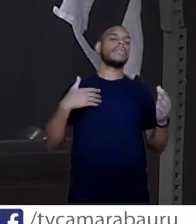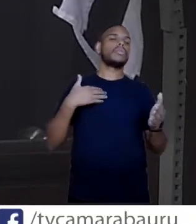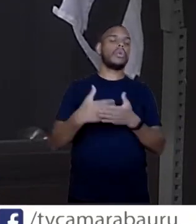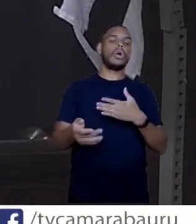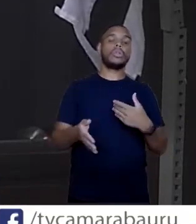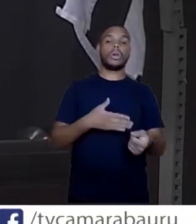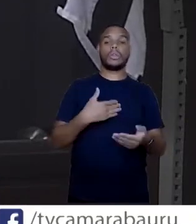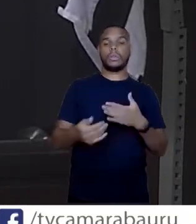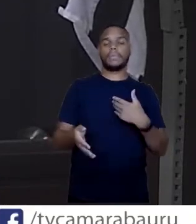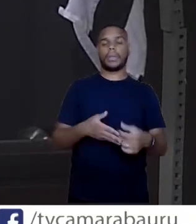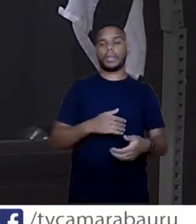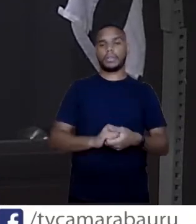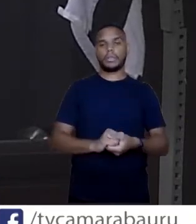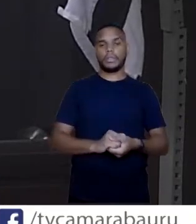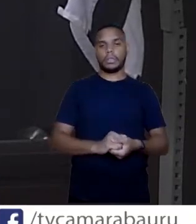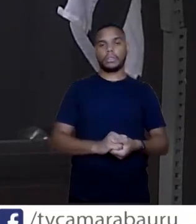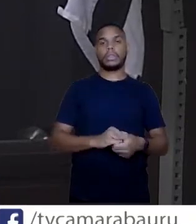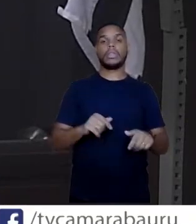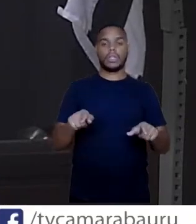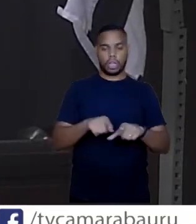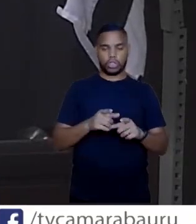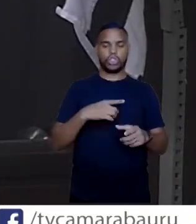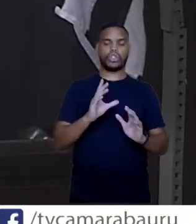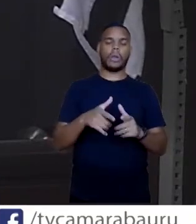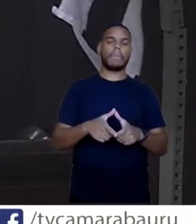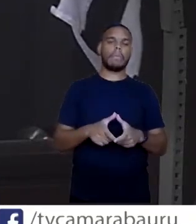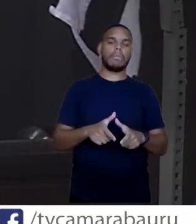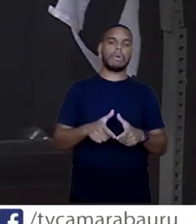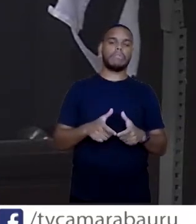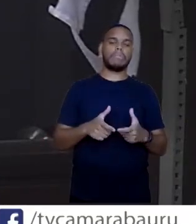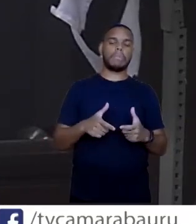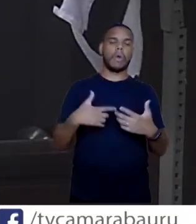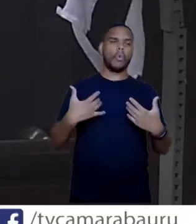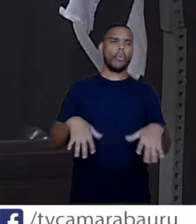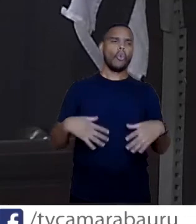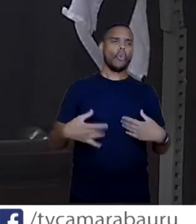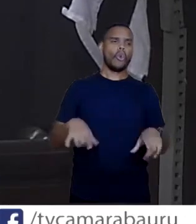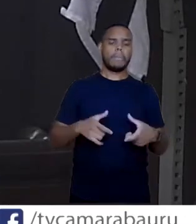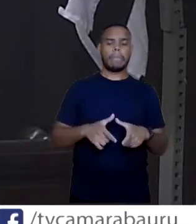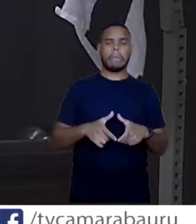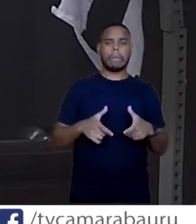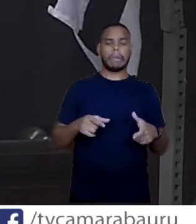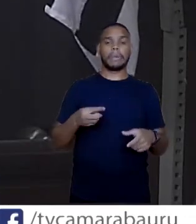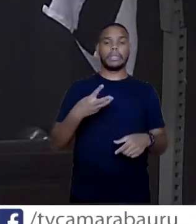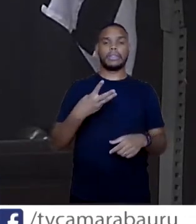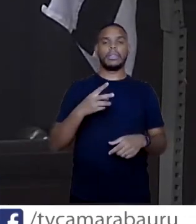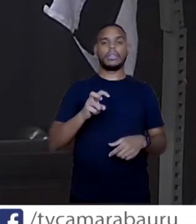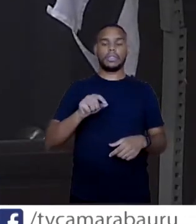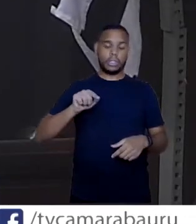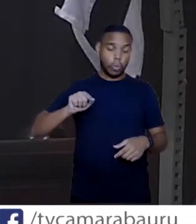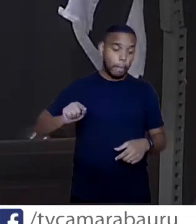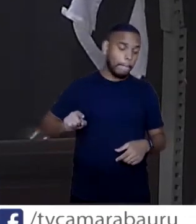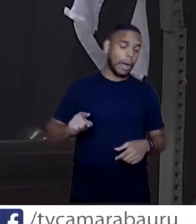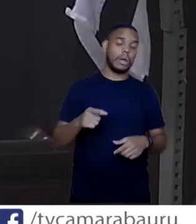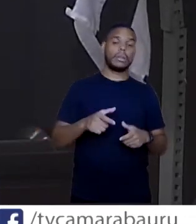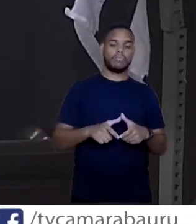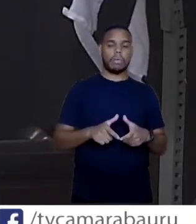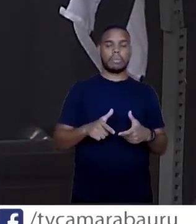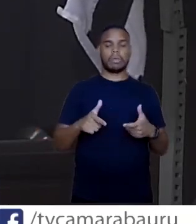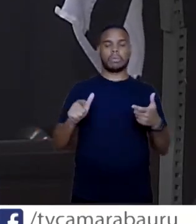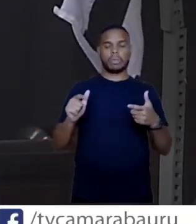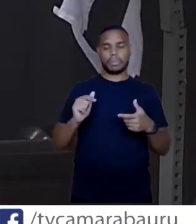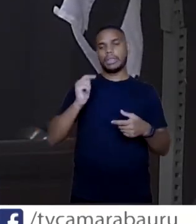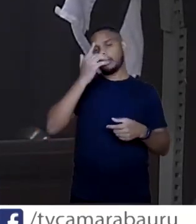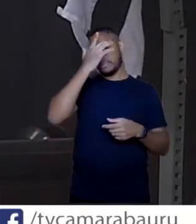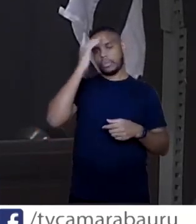e os casos estão aumentando assustadoramente 35 mil pessoas morreram